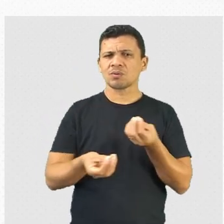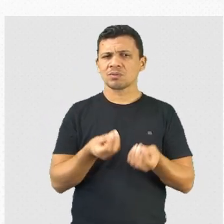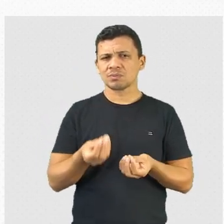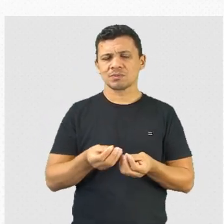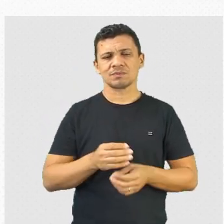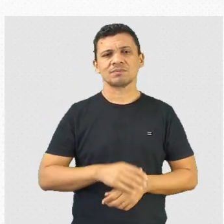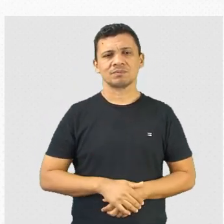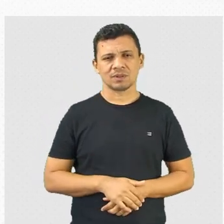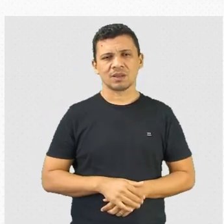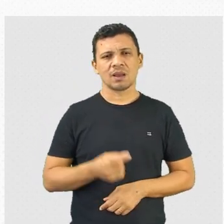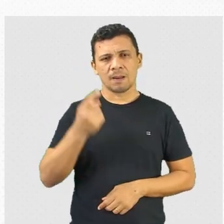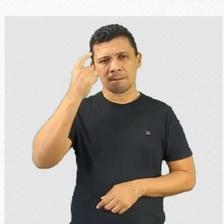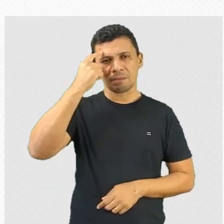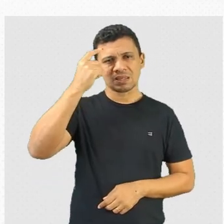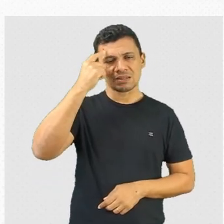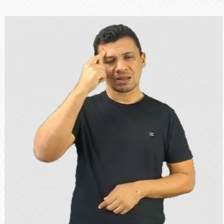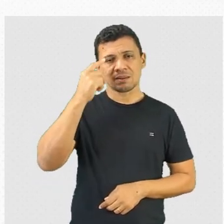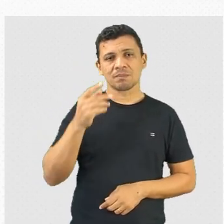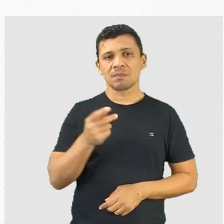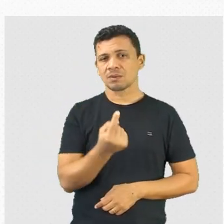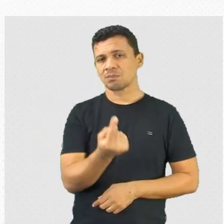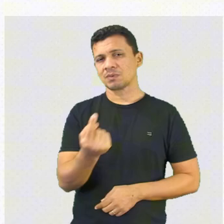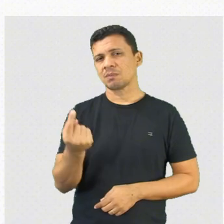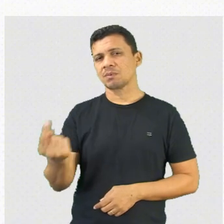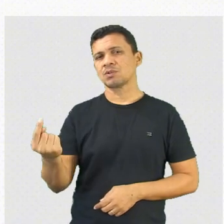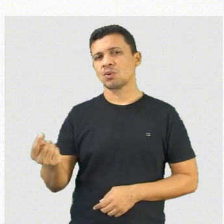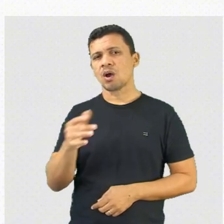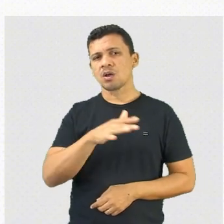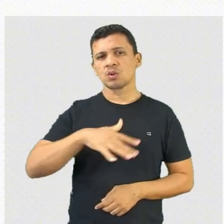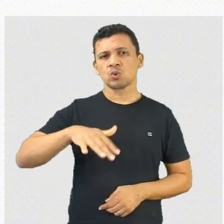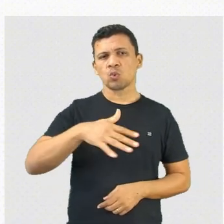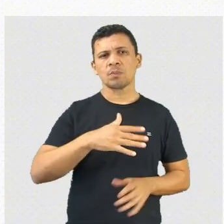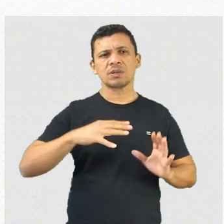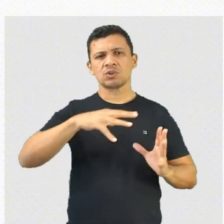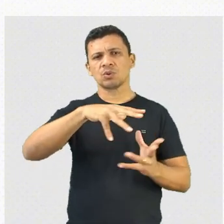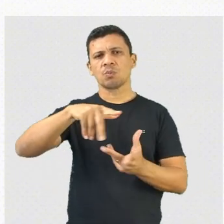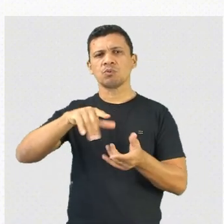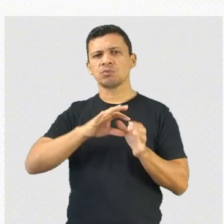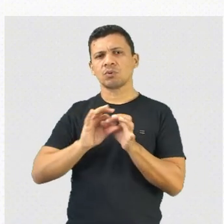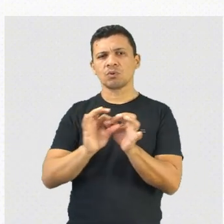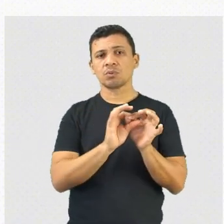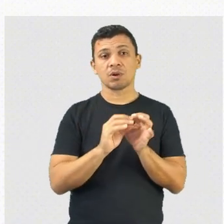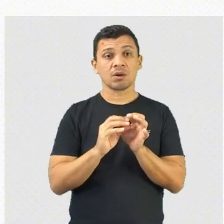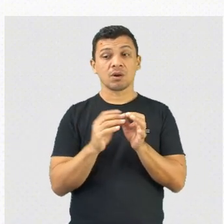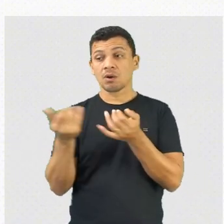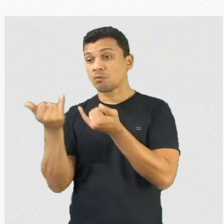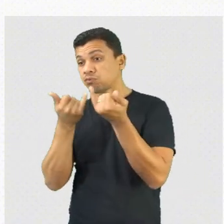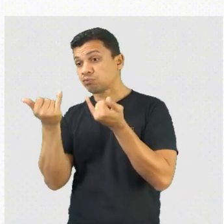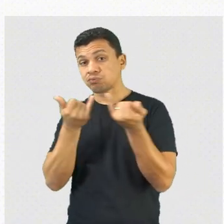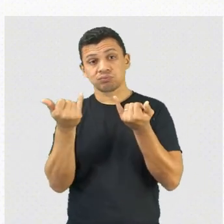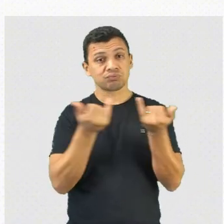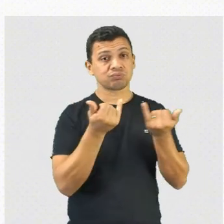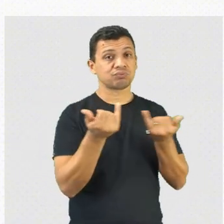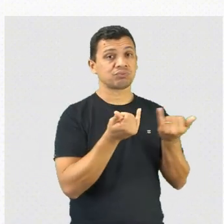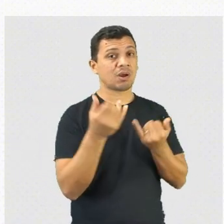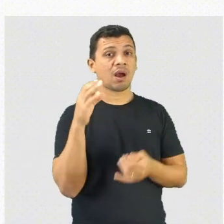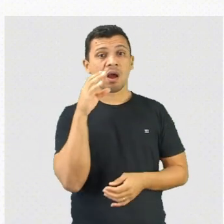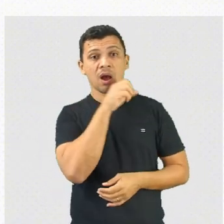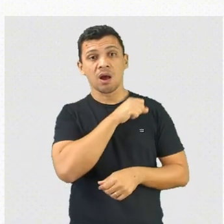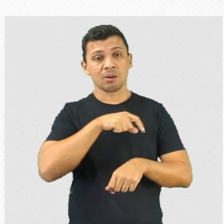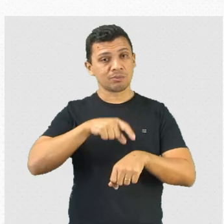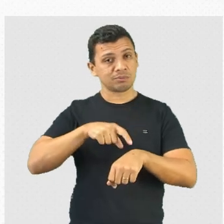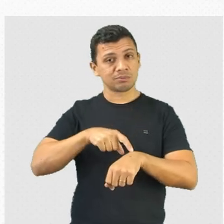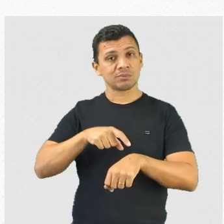nisso, né, a forma de pensar das pessoas, num ambiente muito globalizado, em que as informações elas chegam praticamente instantaneamente,